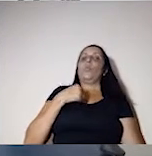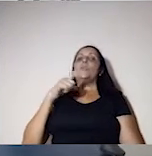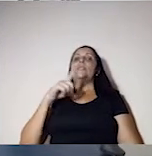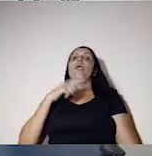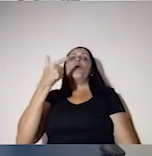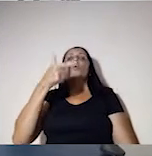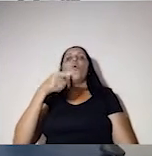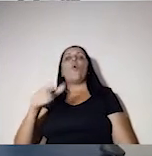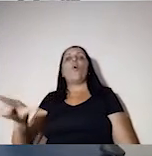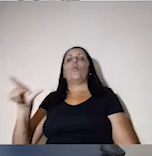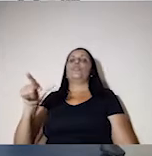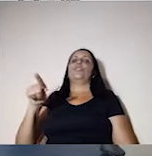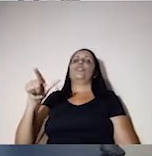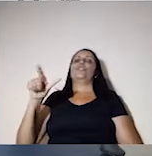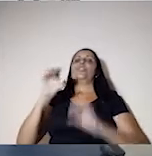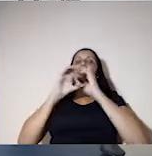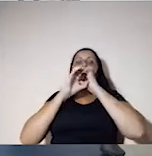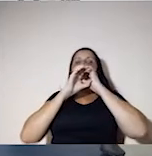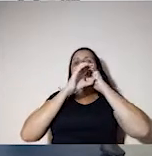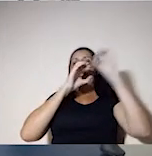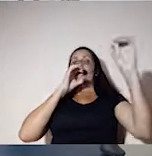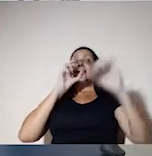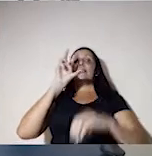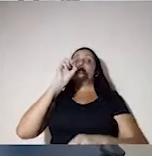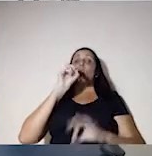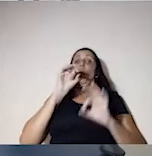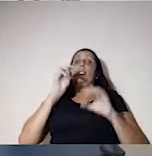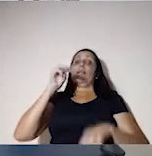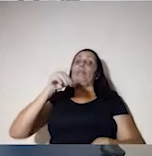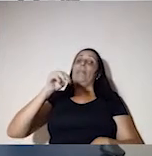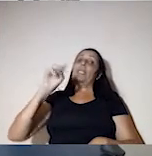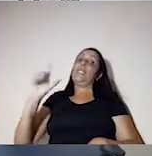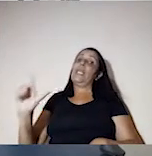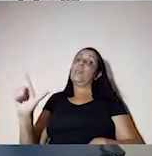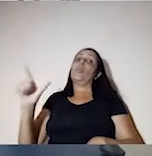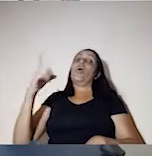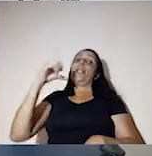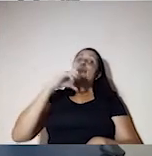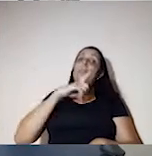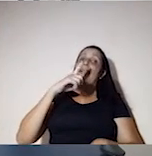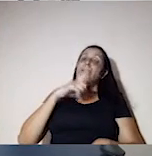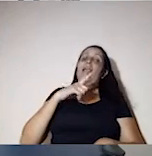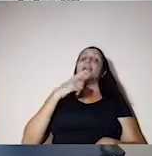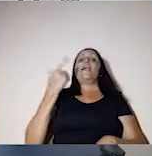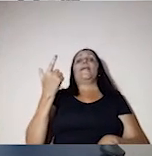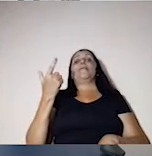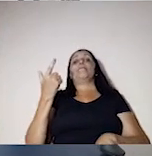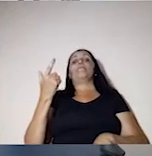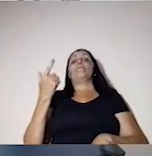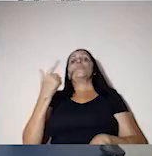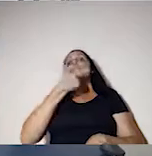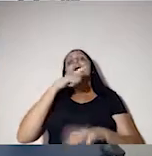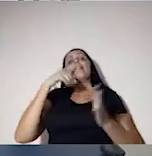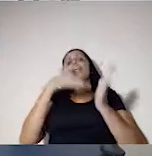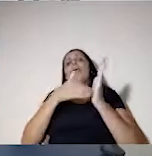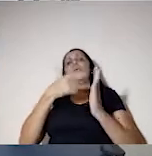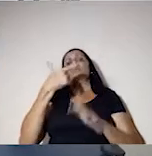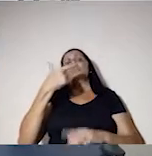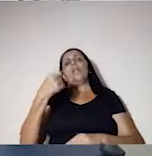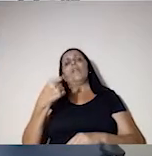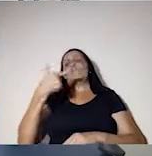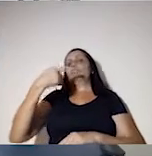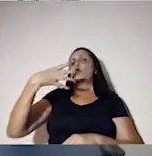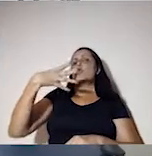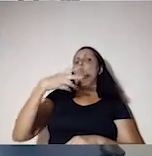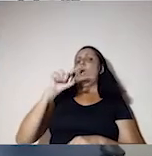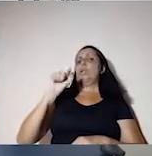Eu tenho outros tipos de lentes, 50mm, tenho lentes, tem a